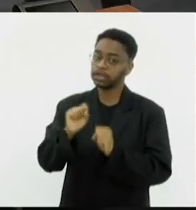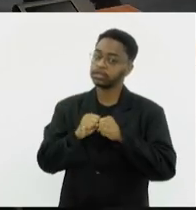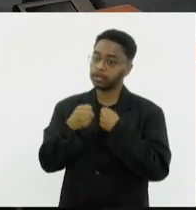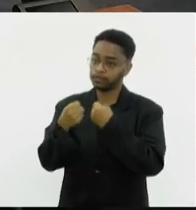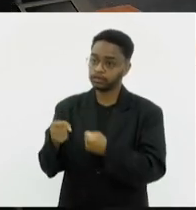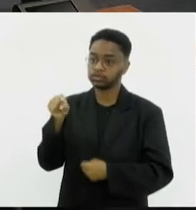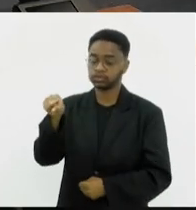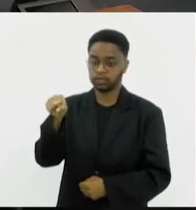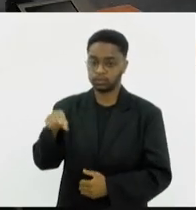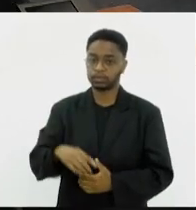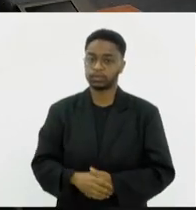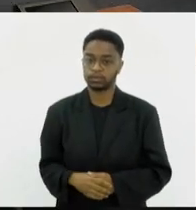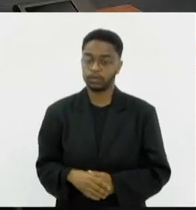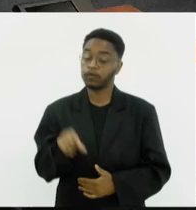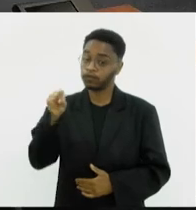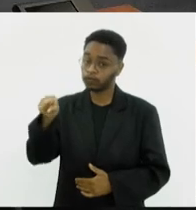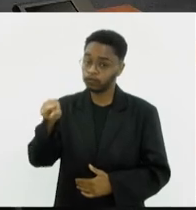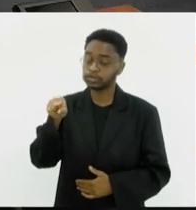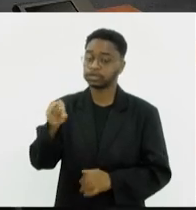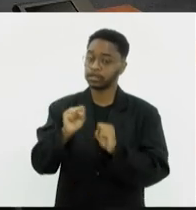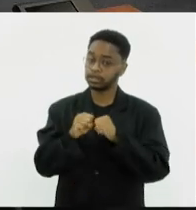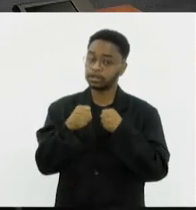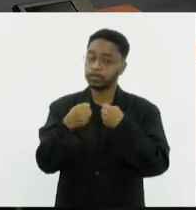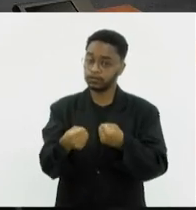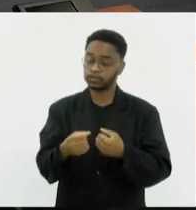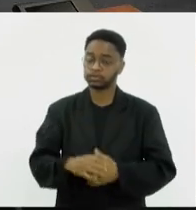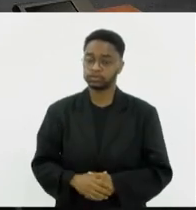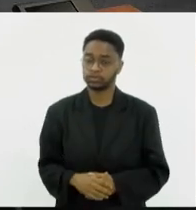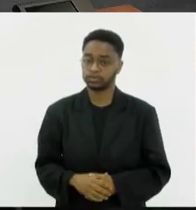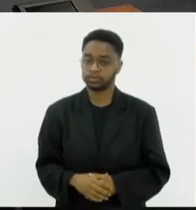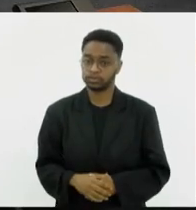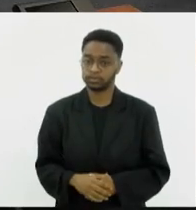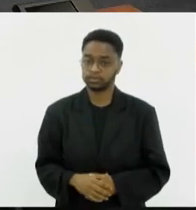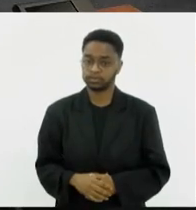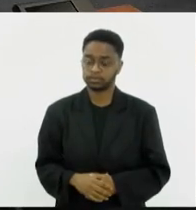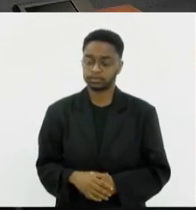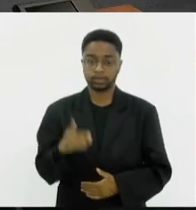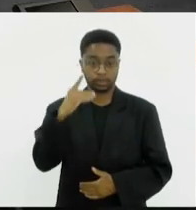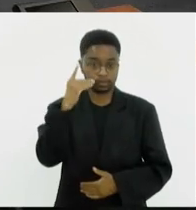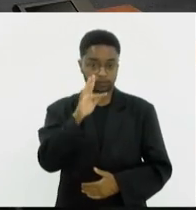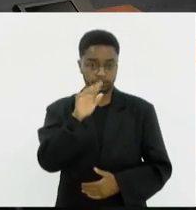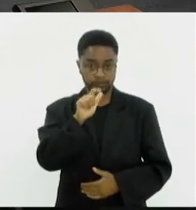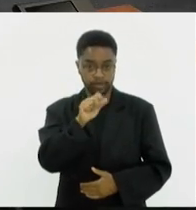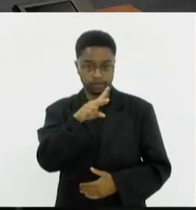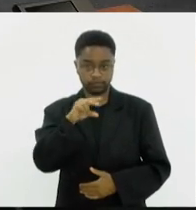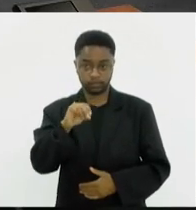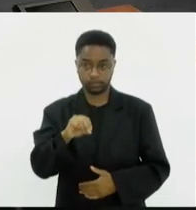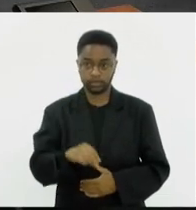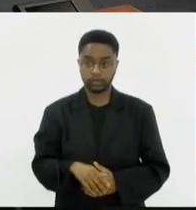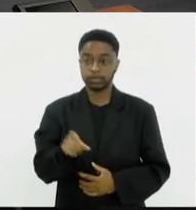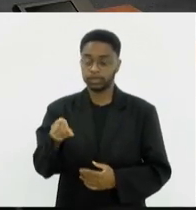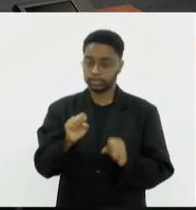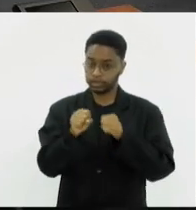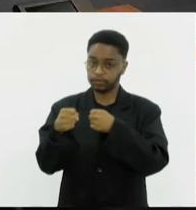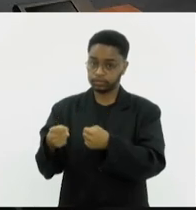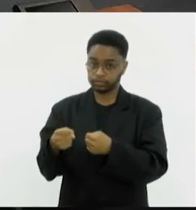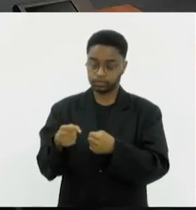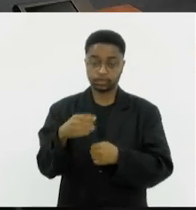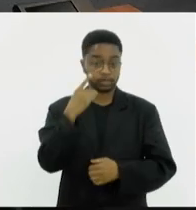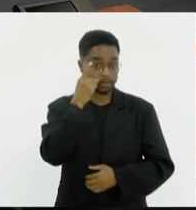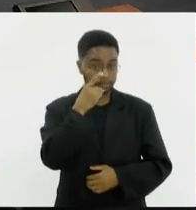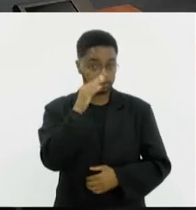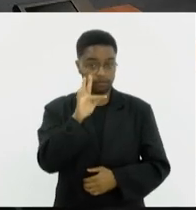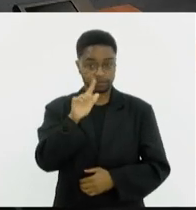disso aqui. Você é defensor deputado disso Flávio, aqui. Você é defensor disso aqui. Deputado Flávio,